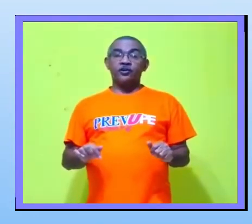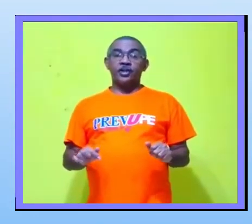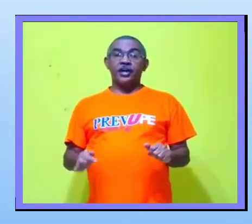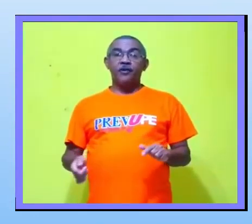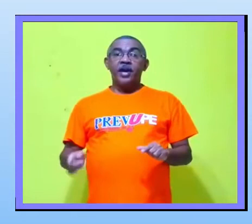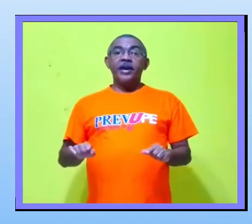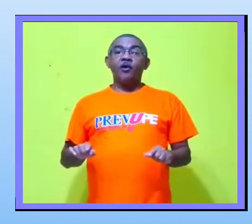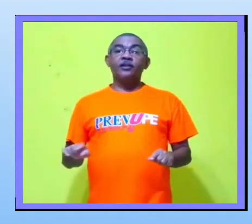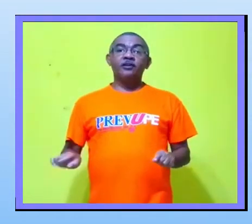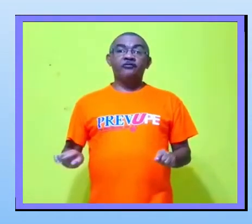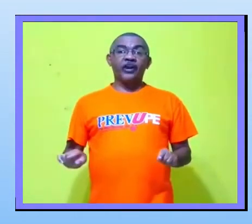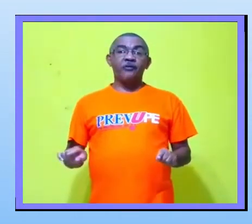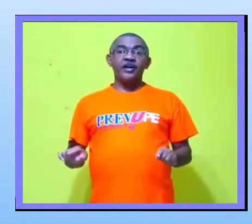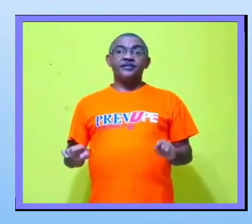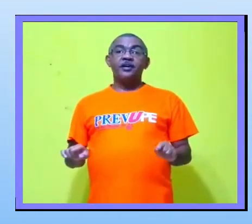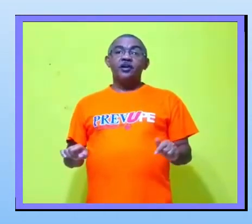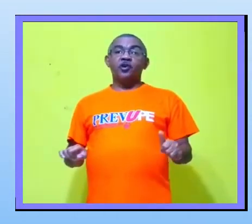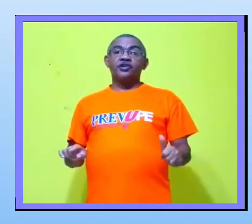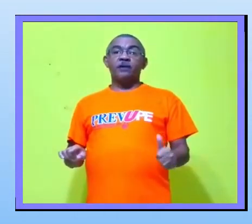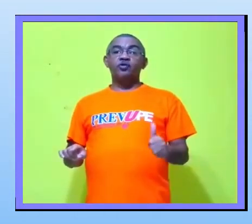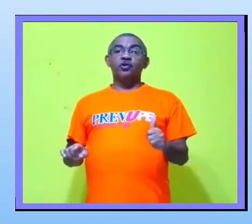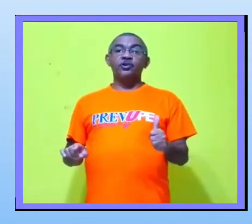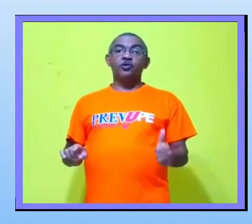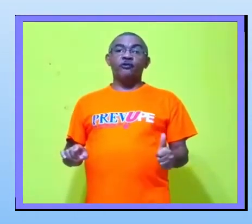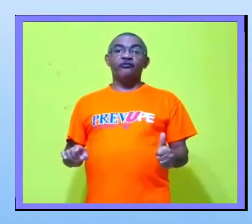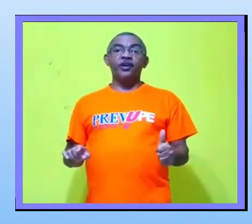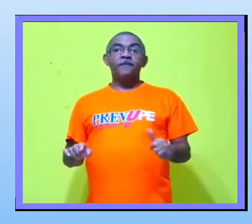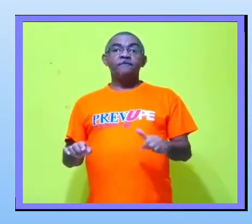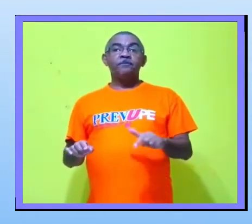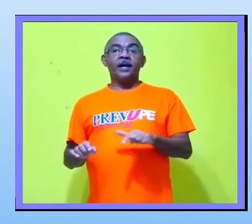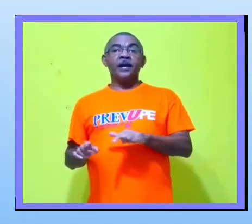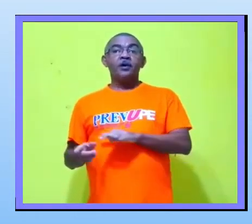o nitrogênio. Em ordem de frequência, nós temos o